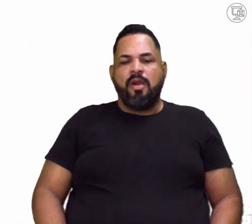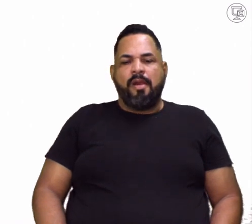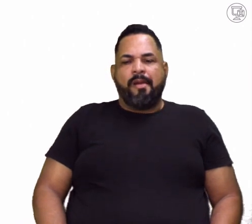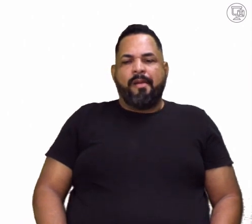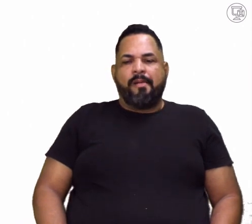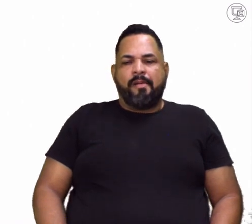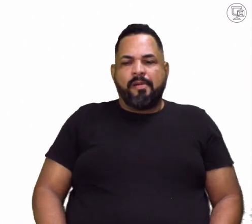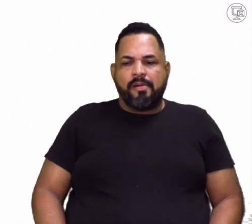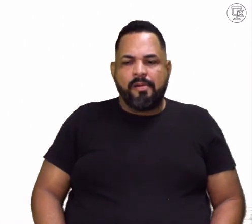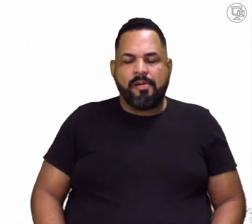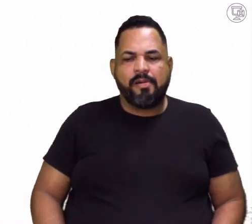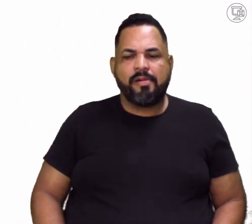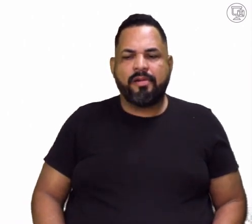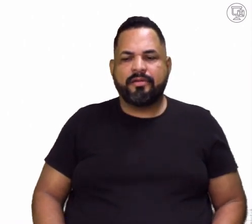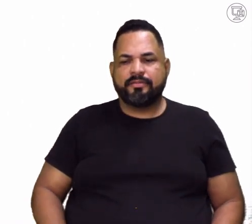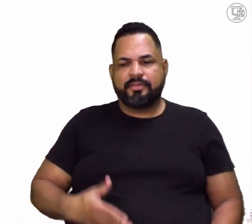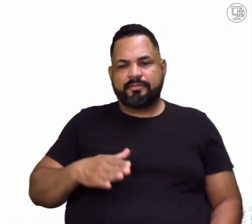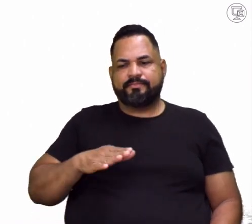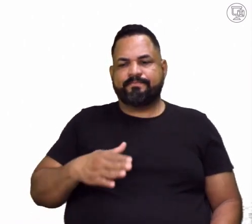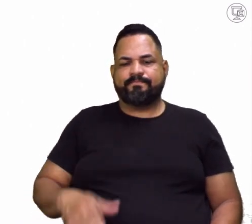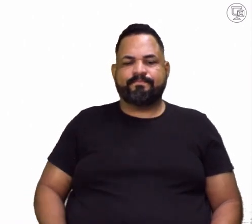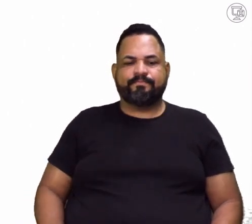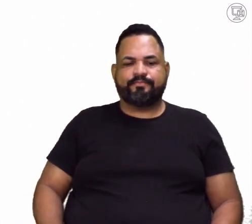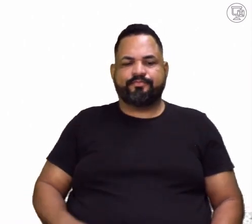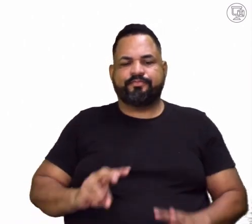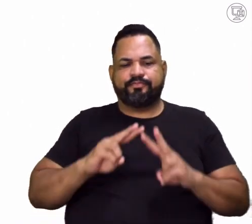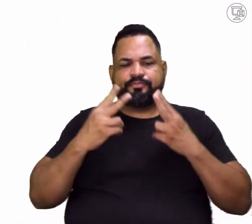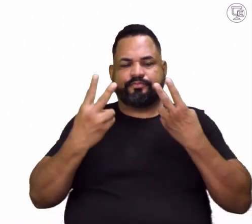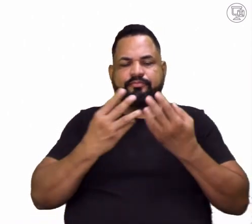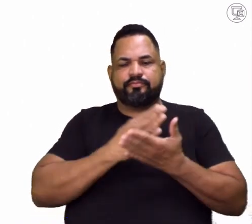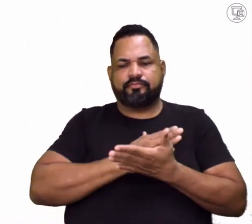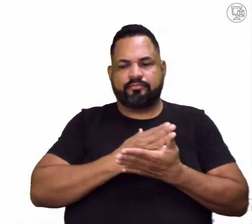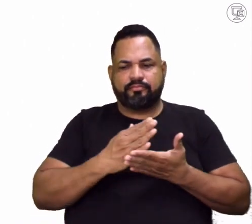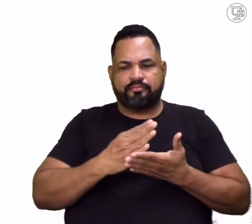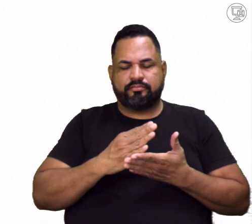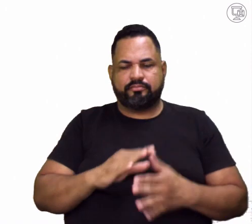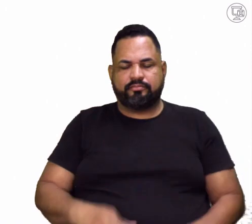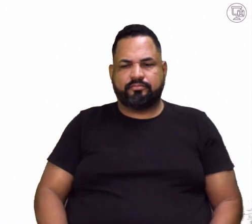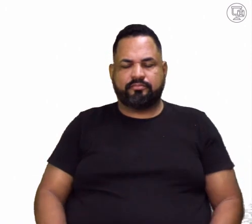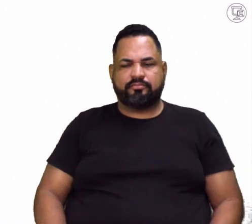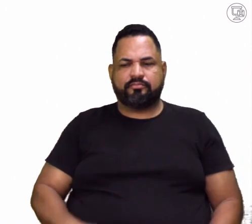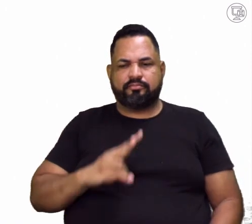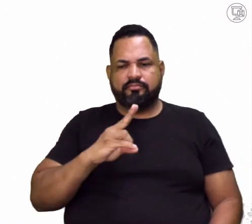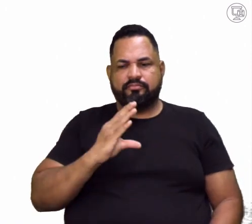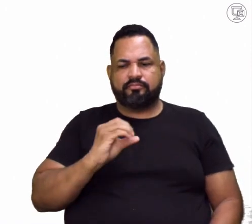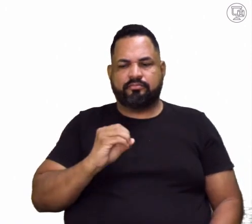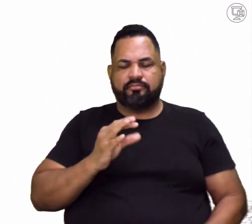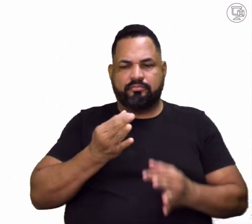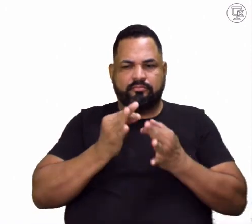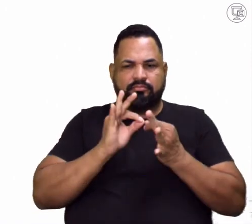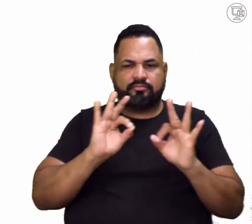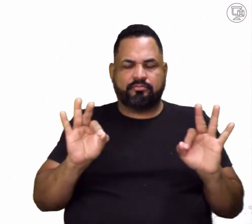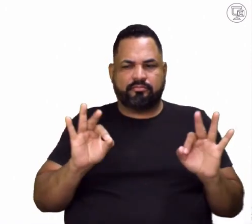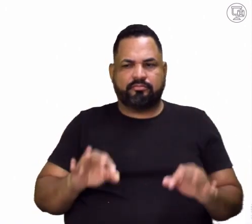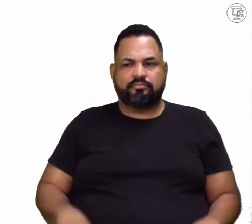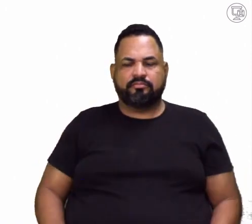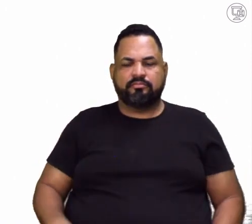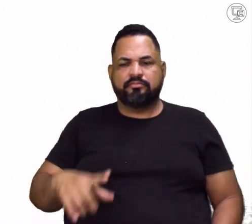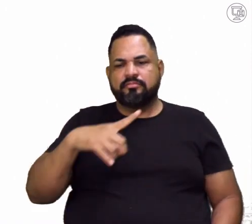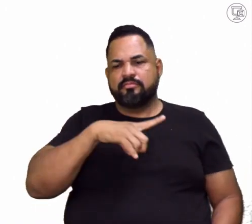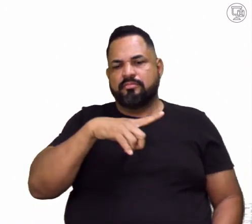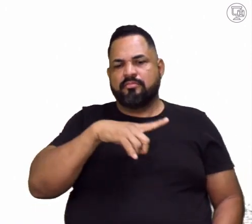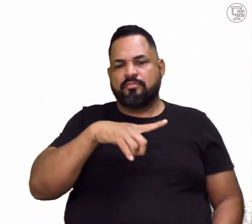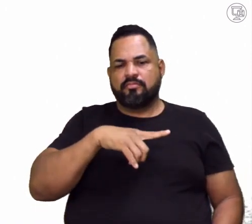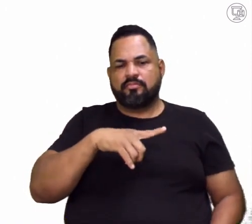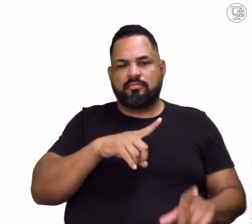40.800 aproximadamente o volume Inicial Então tá simples né onde nós temos